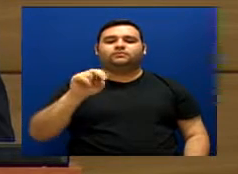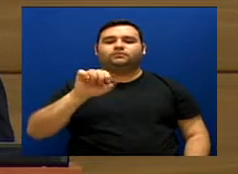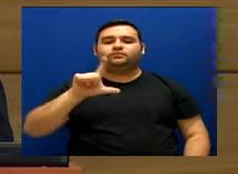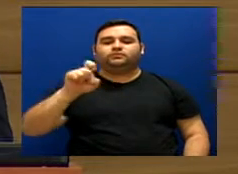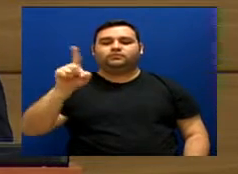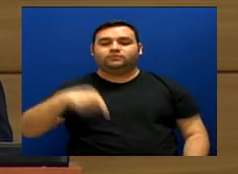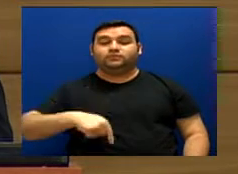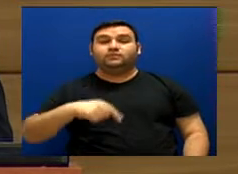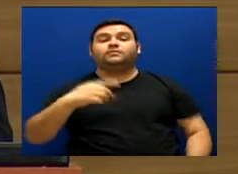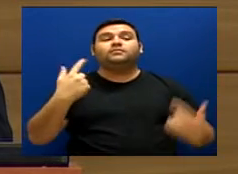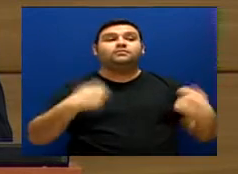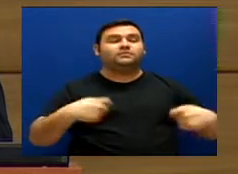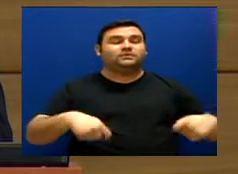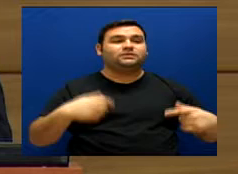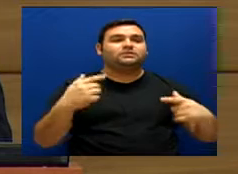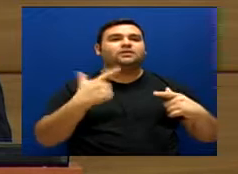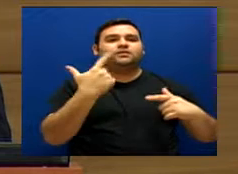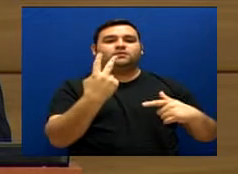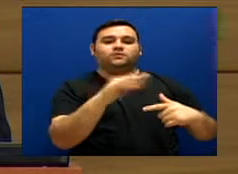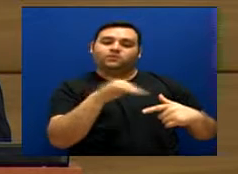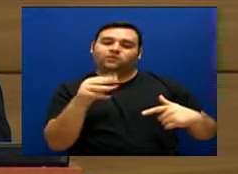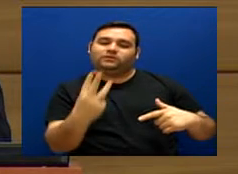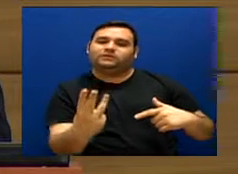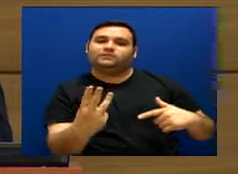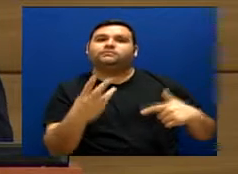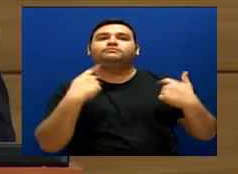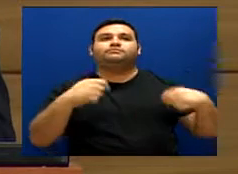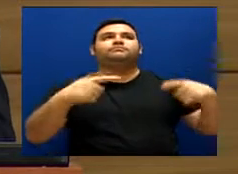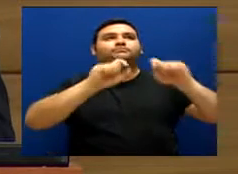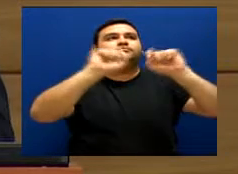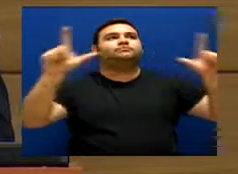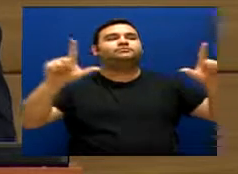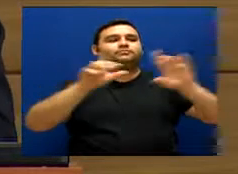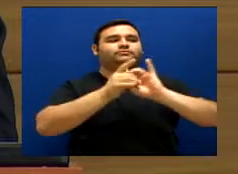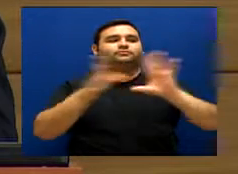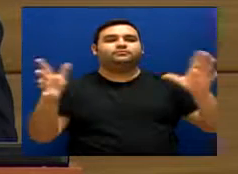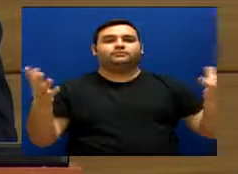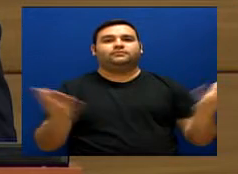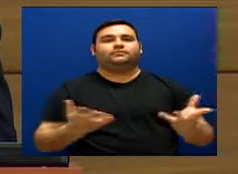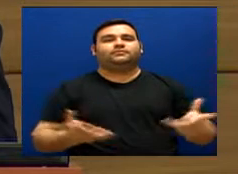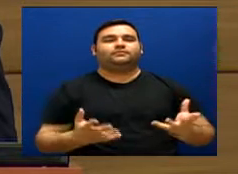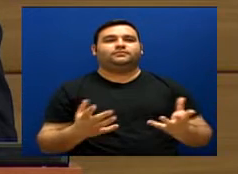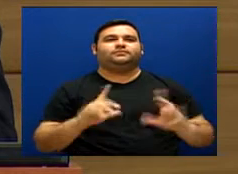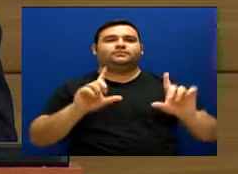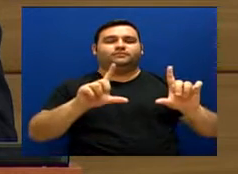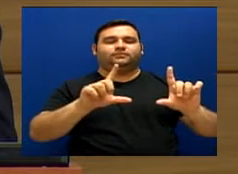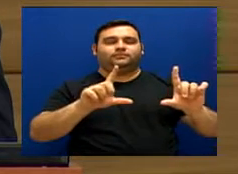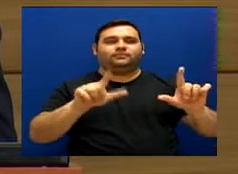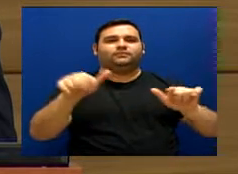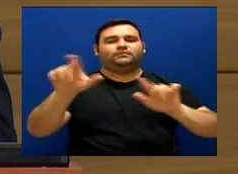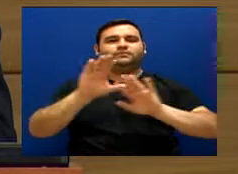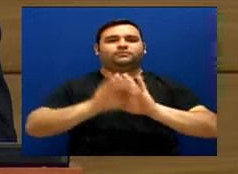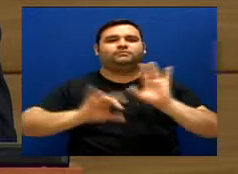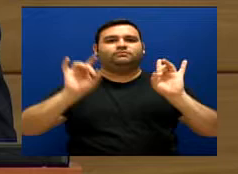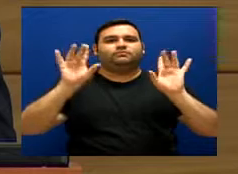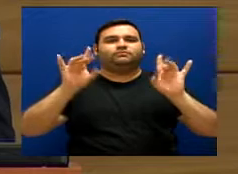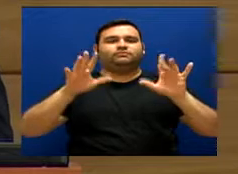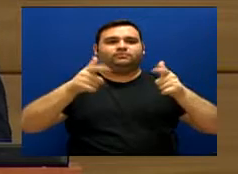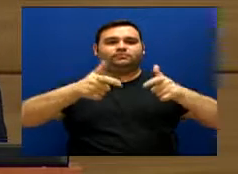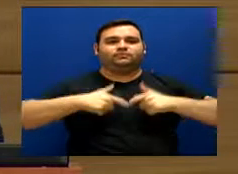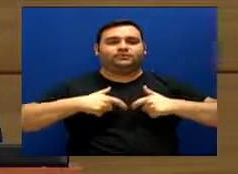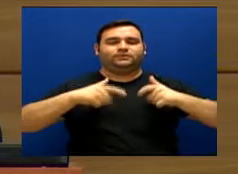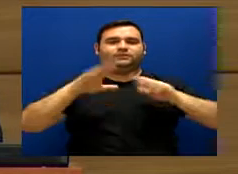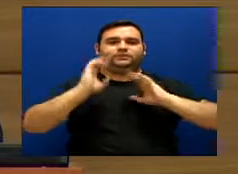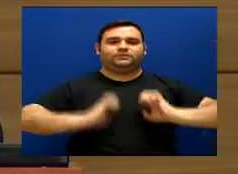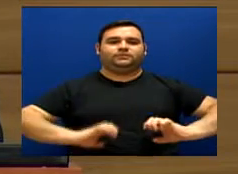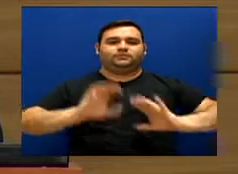Essa votação é de 2/3, peço que abra o painel para votação. Ela está concedendo o título de referencial